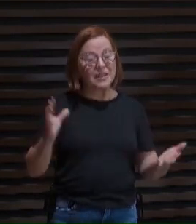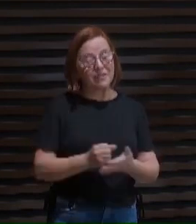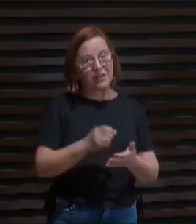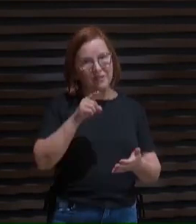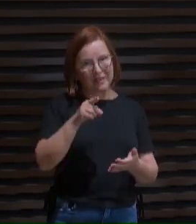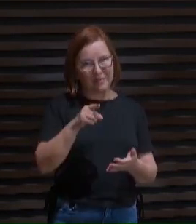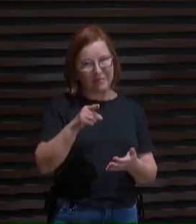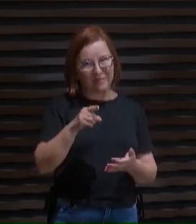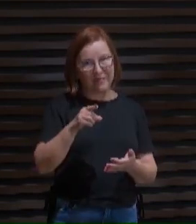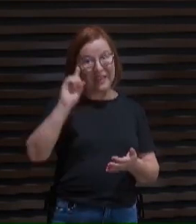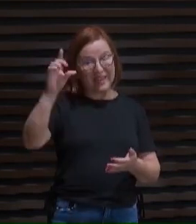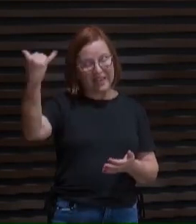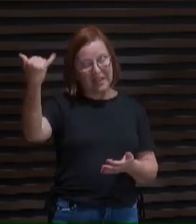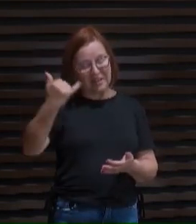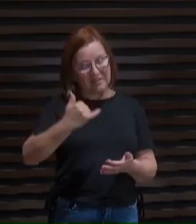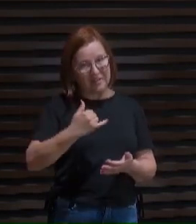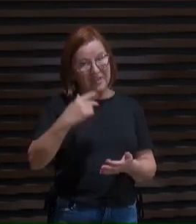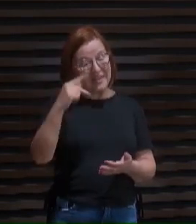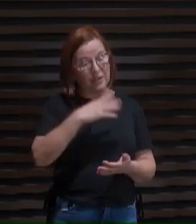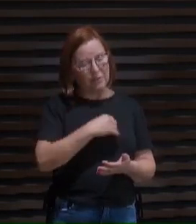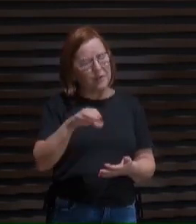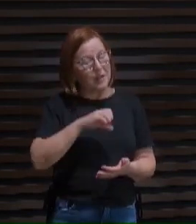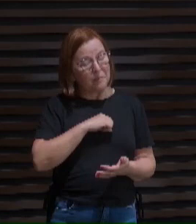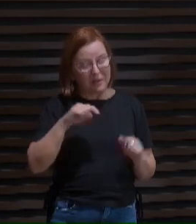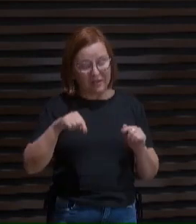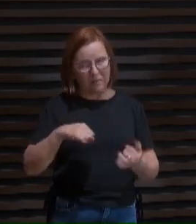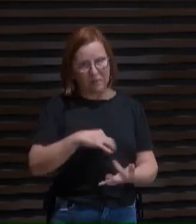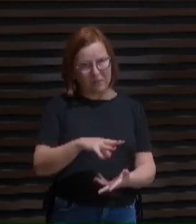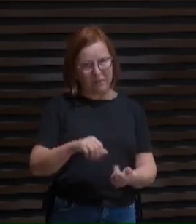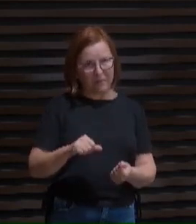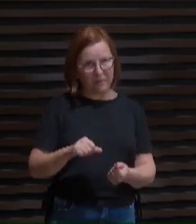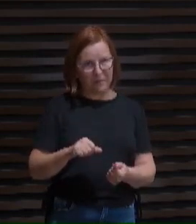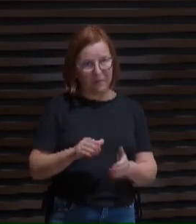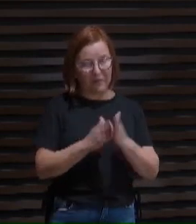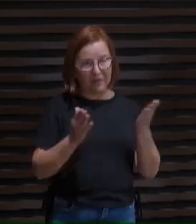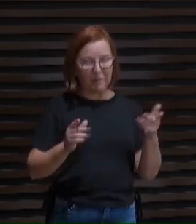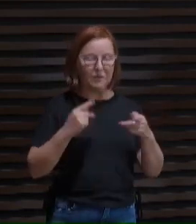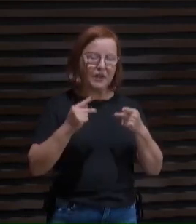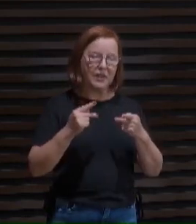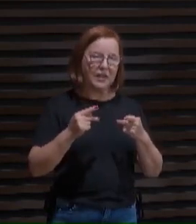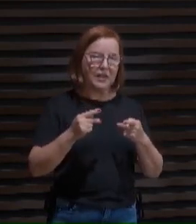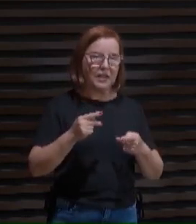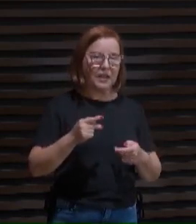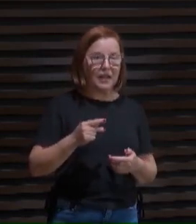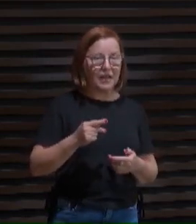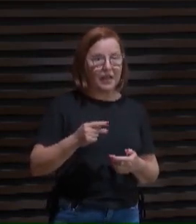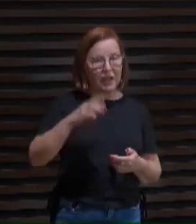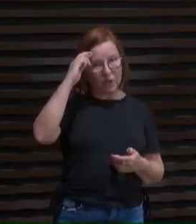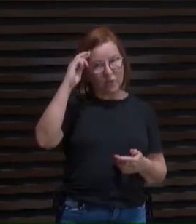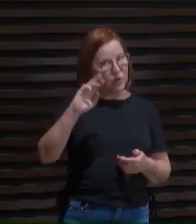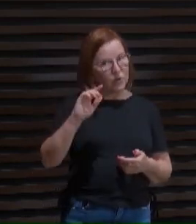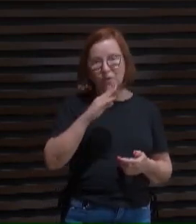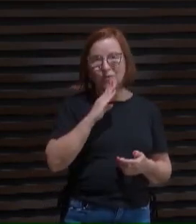o Filho amado dele a esse mundo. A Bíblia diz, aquele que não conheceu o pecado, ele foi feito